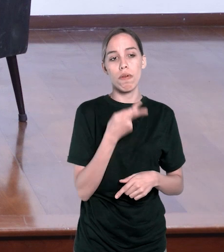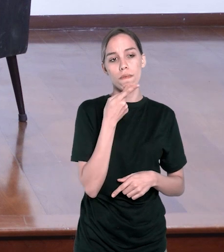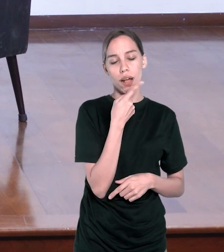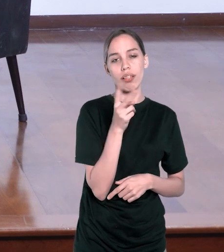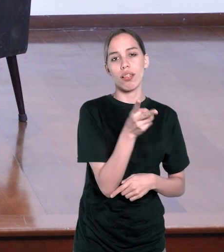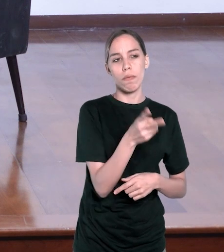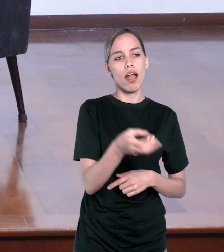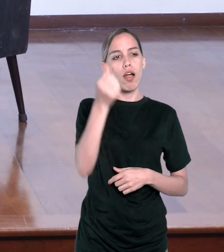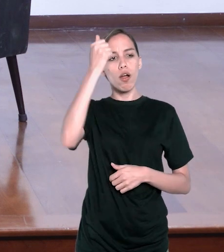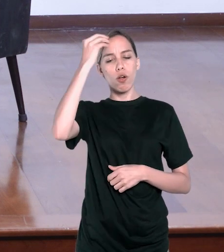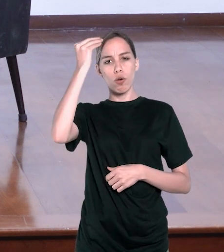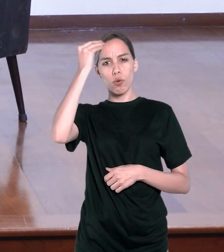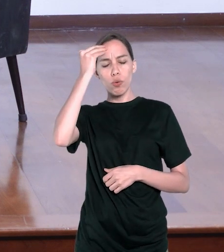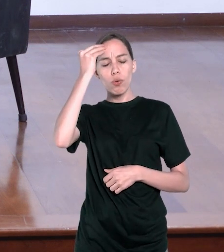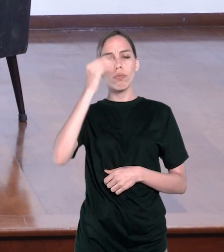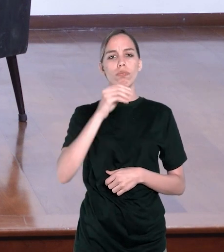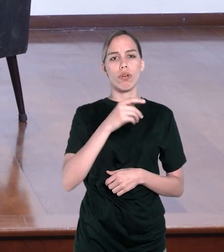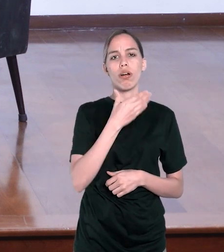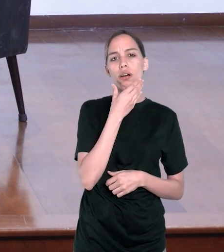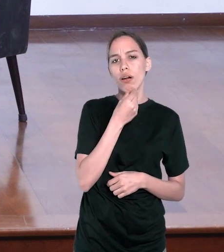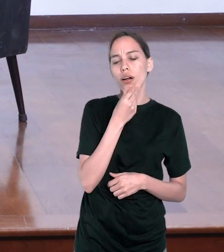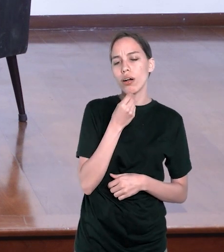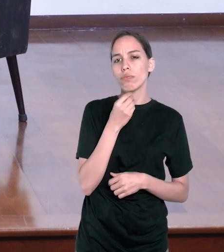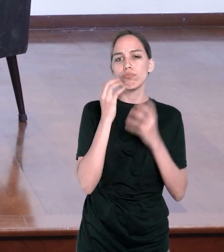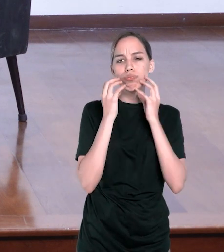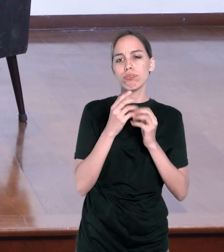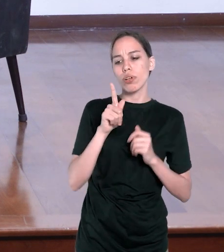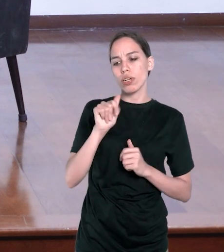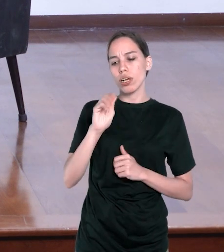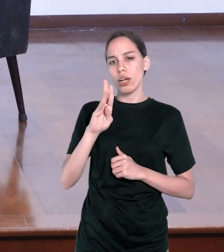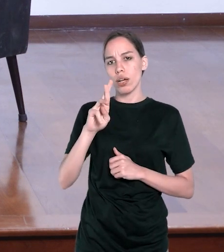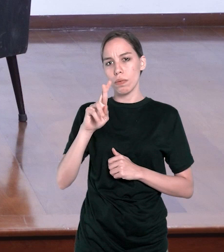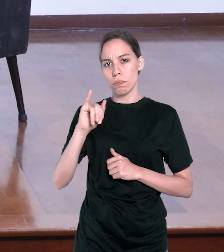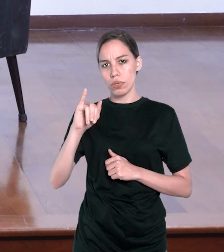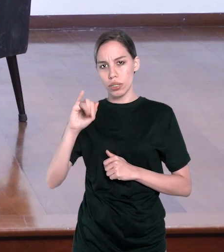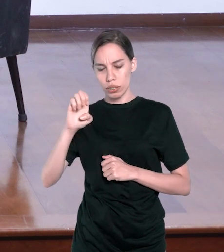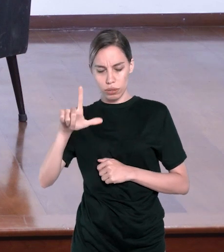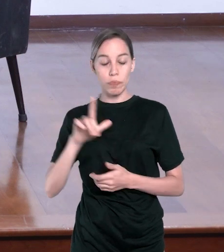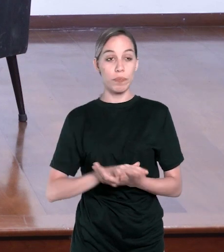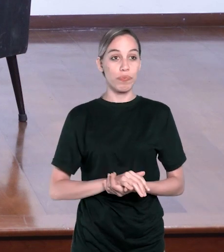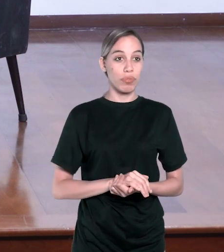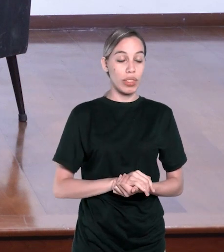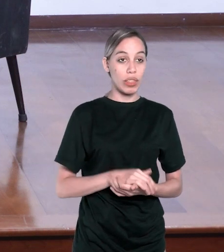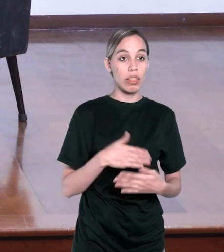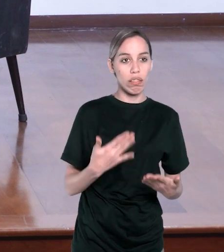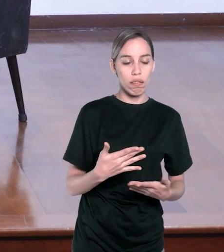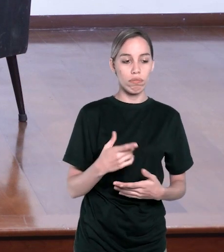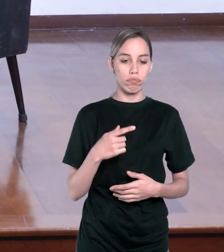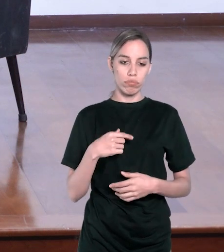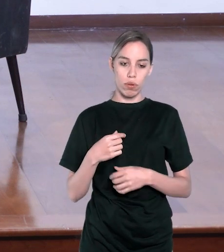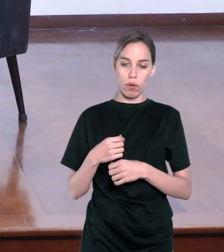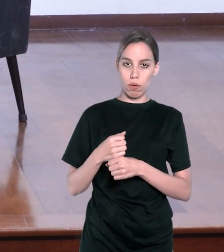predominantemente rosa, com uma televisão antiga de tubo embaixo e pedaços brancos de papéis simulando uma